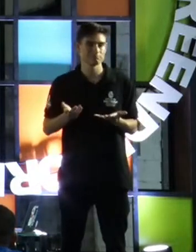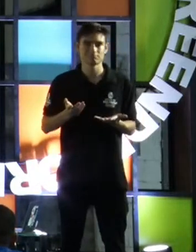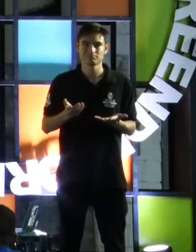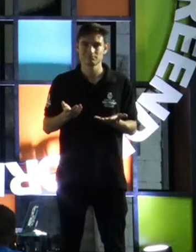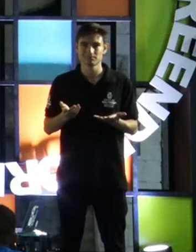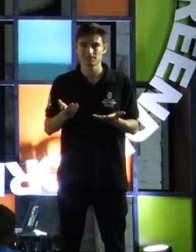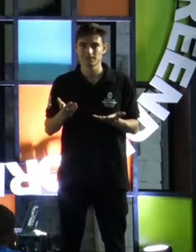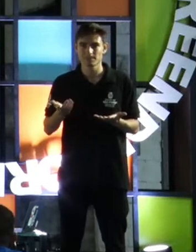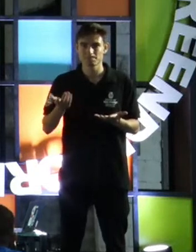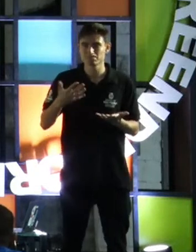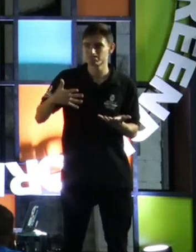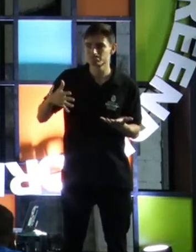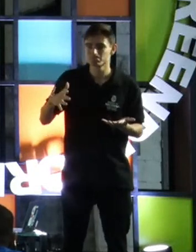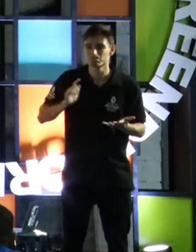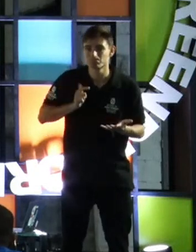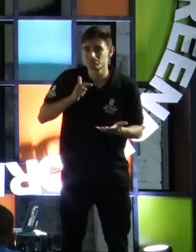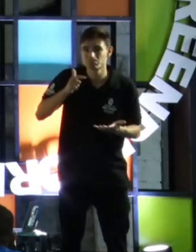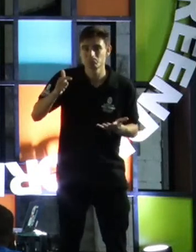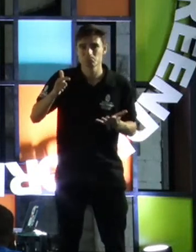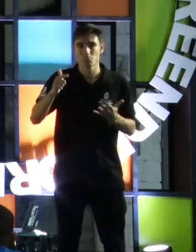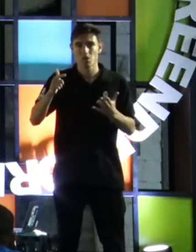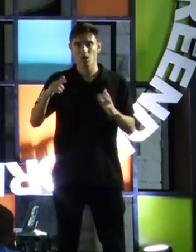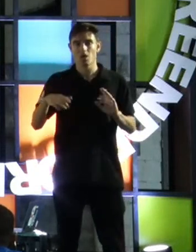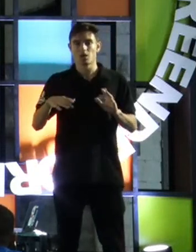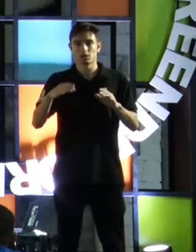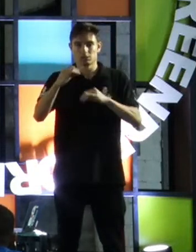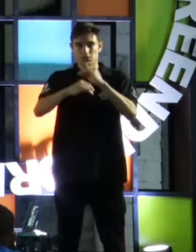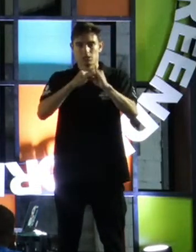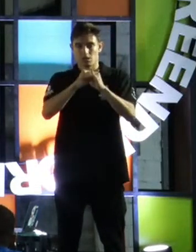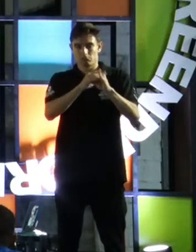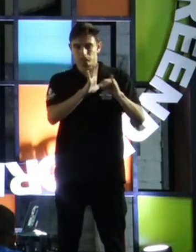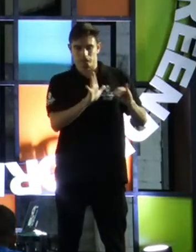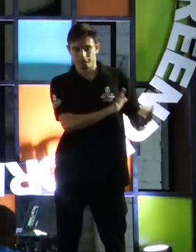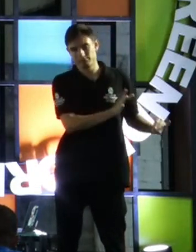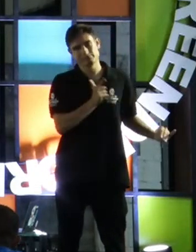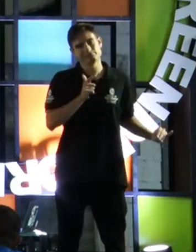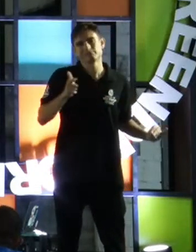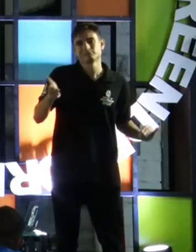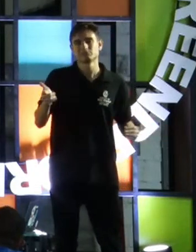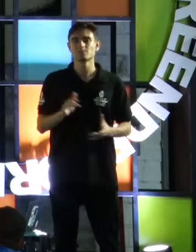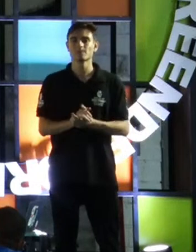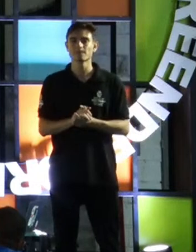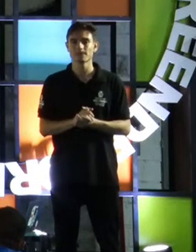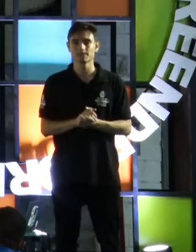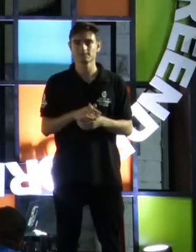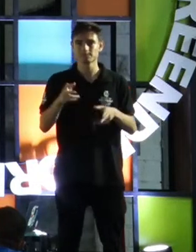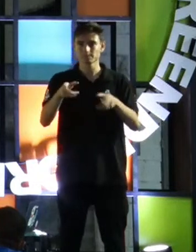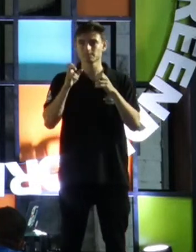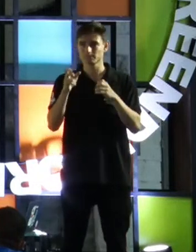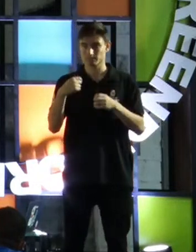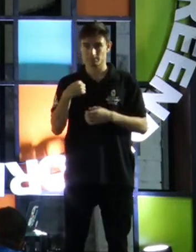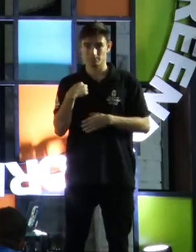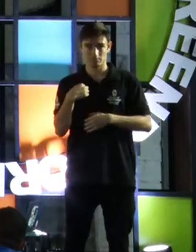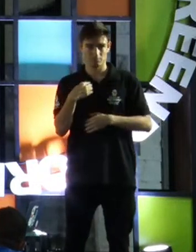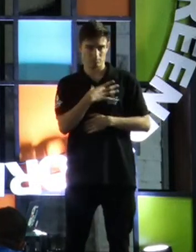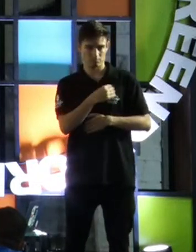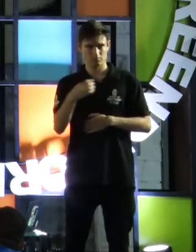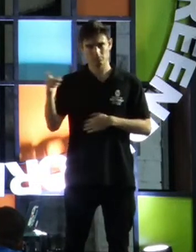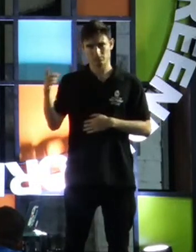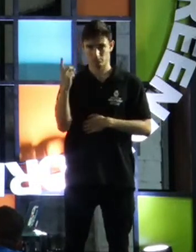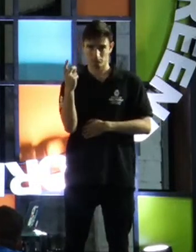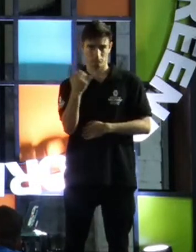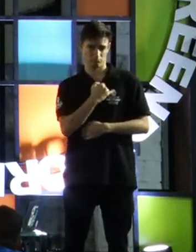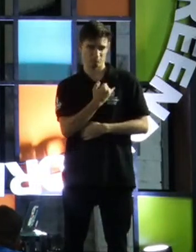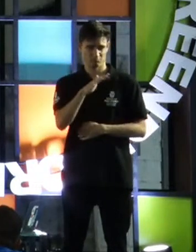E não existe mais mundo offline. E é engraçado que Otto, meu filho mais novo, ele vai fazer